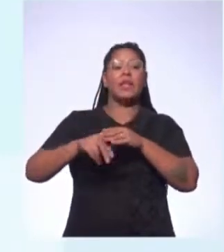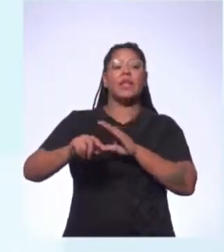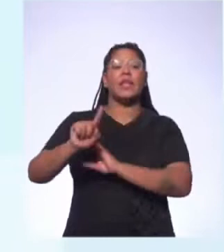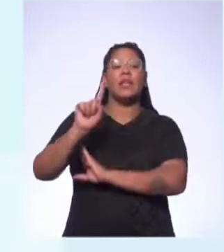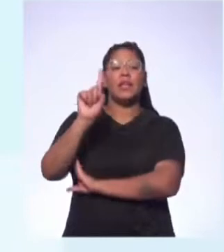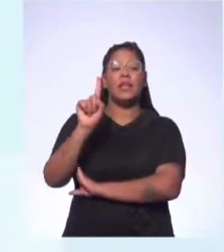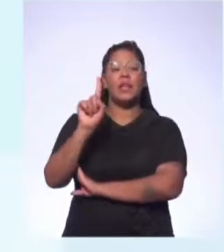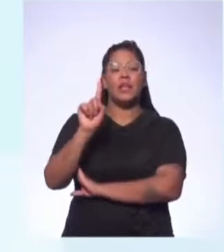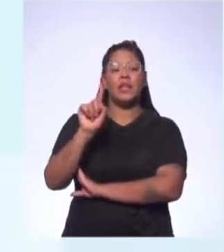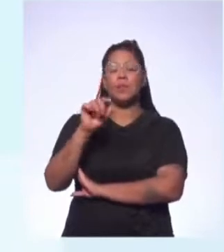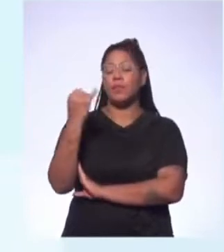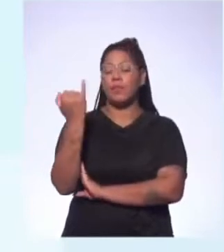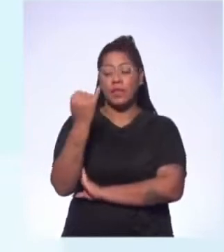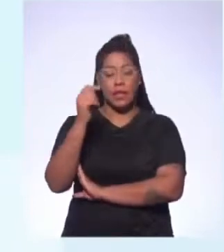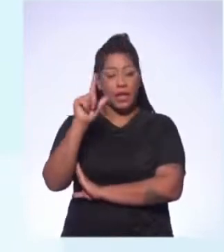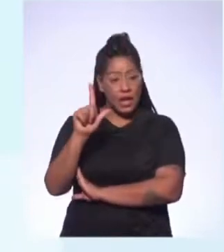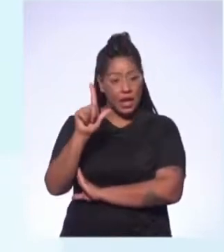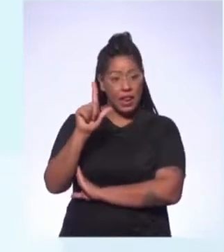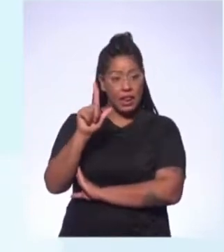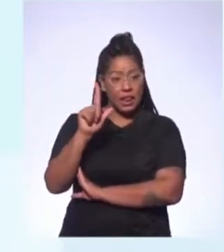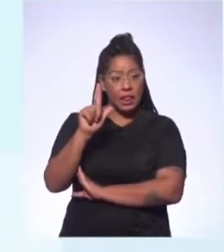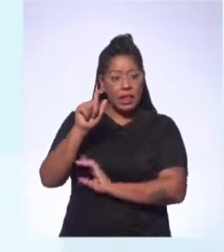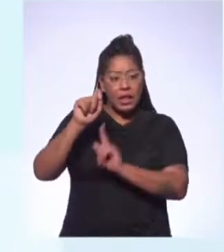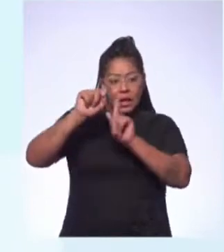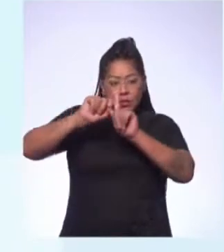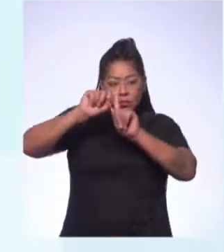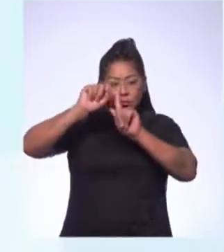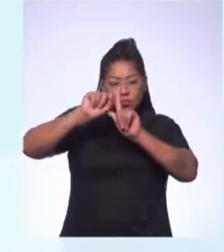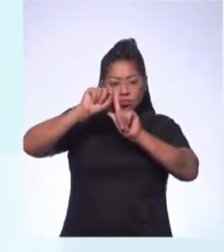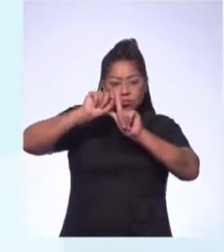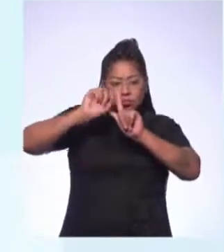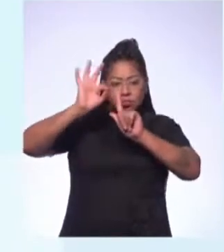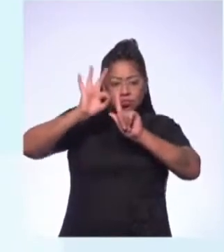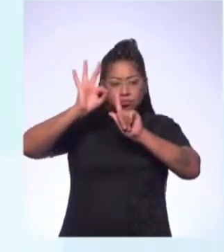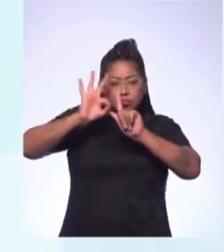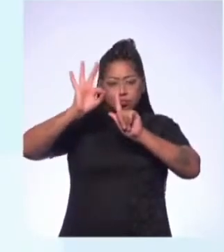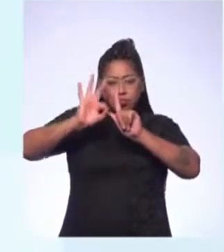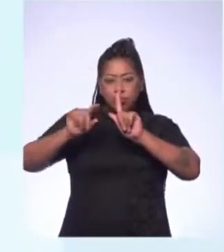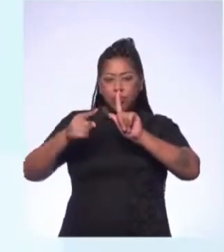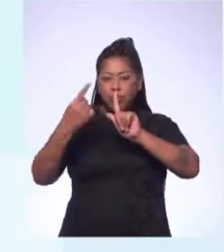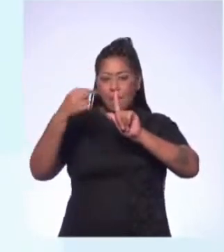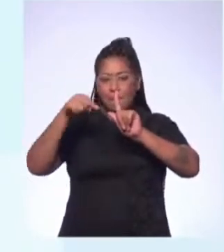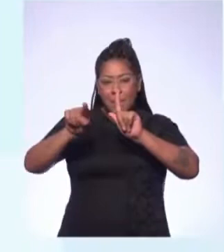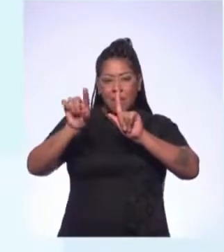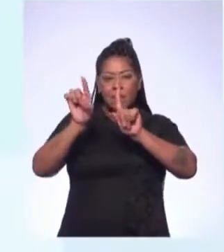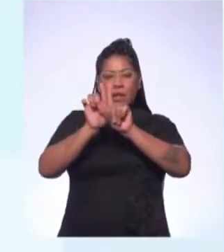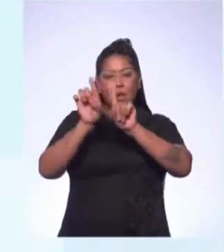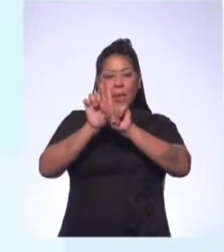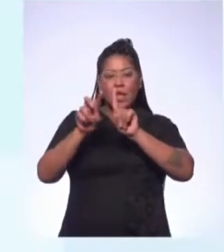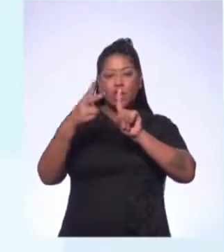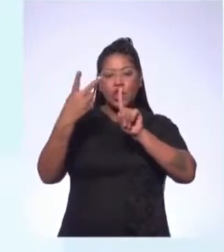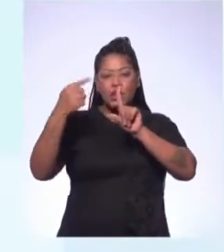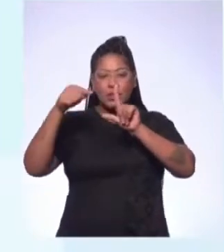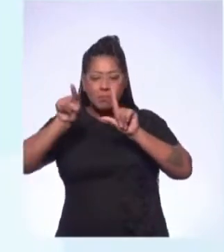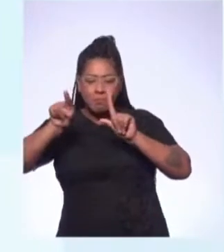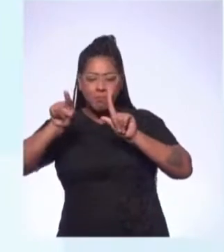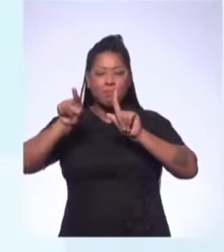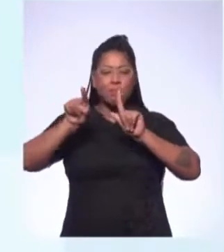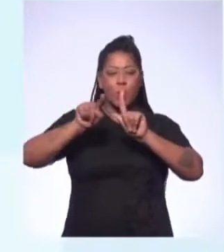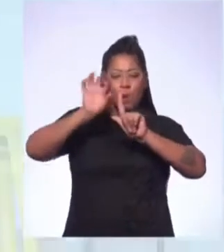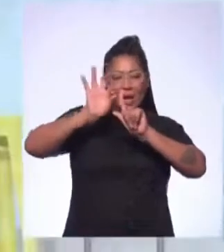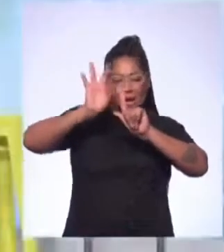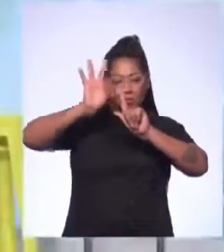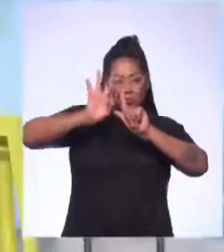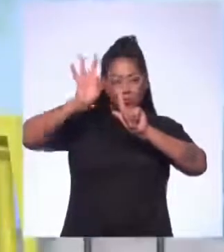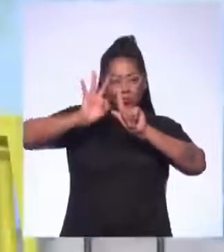cujas temperaturas variam de 1.000 a 2.000 graus Celsius em função da atividade solar. Então aqui nós temos